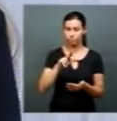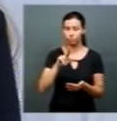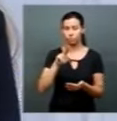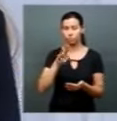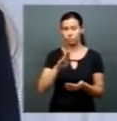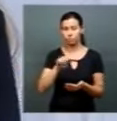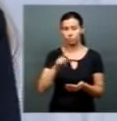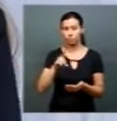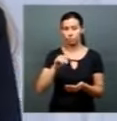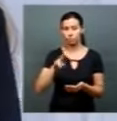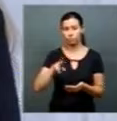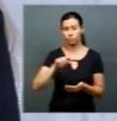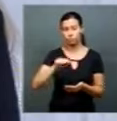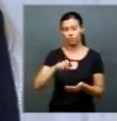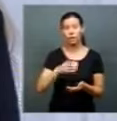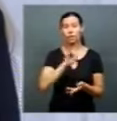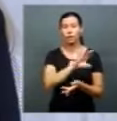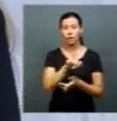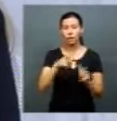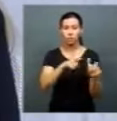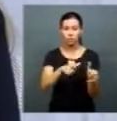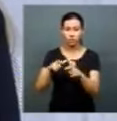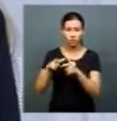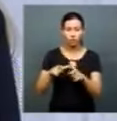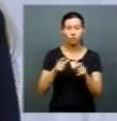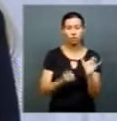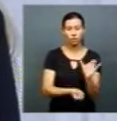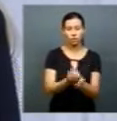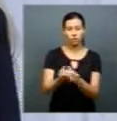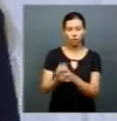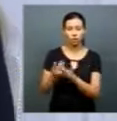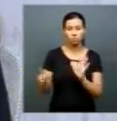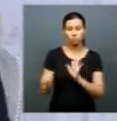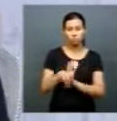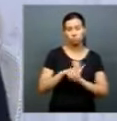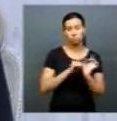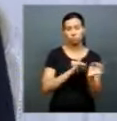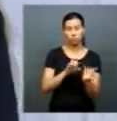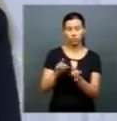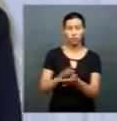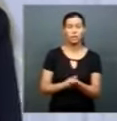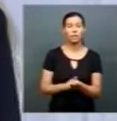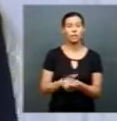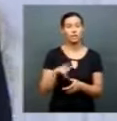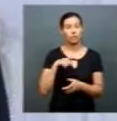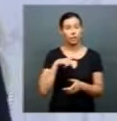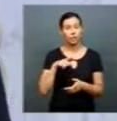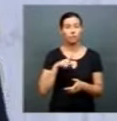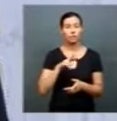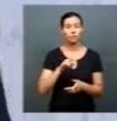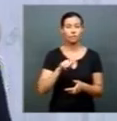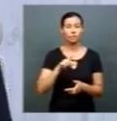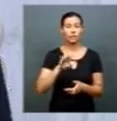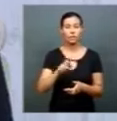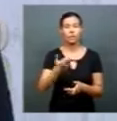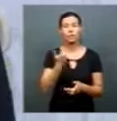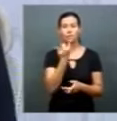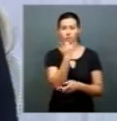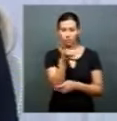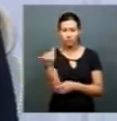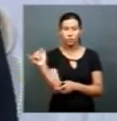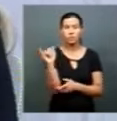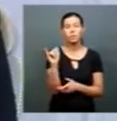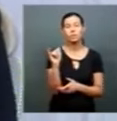tem desenvolvido os seus nichos, né? A gente tem aí o Vale da Eletrônica, em Santa Rita do Sapucaí, a gente